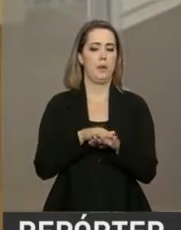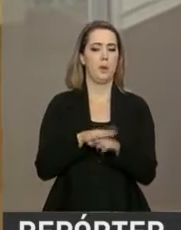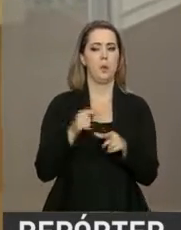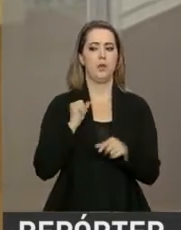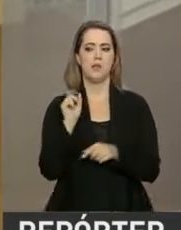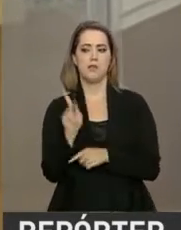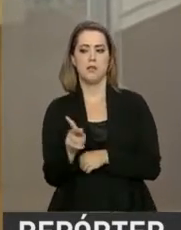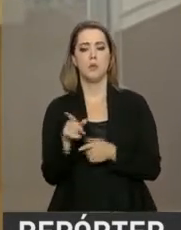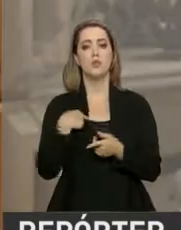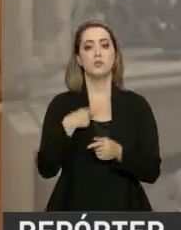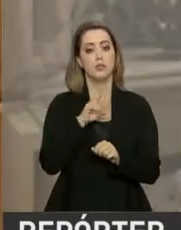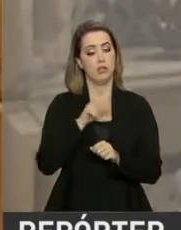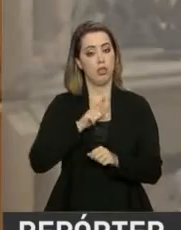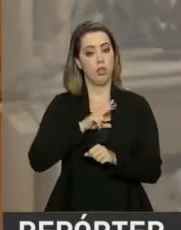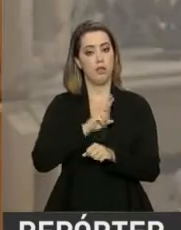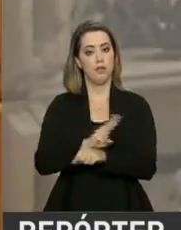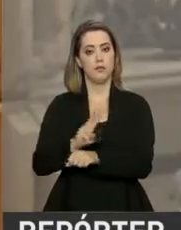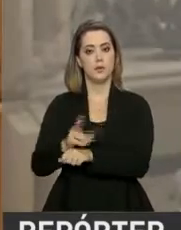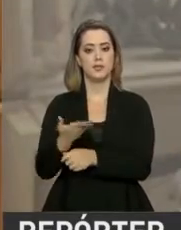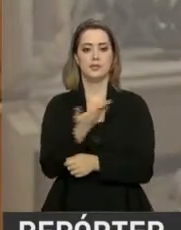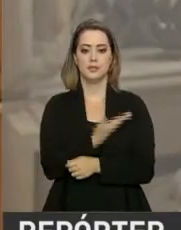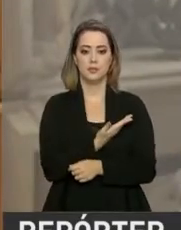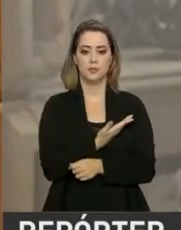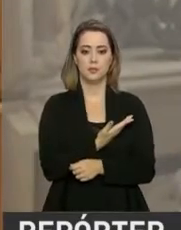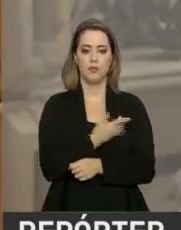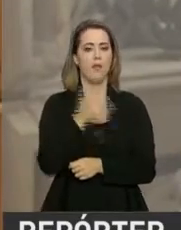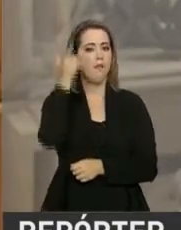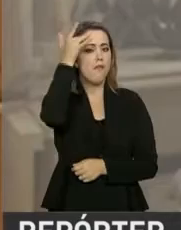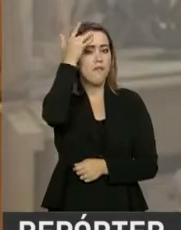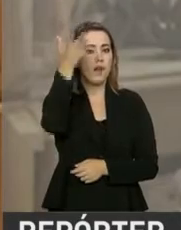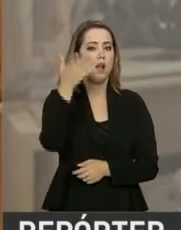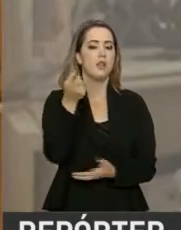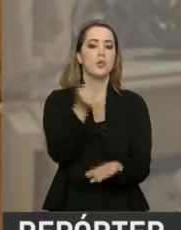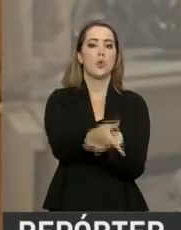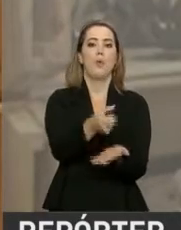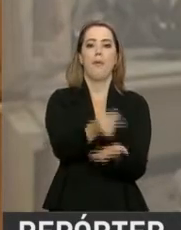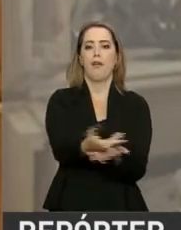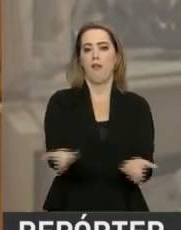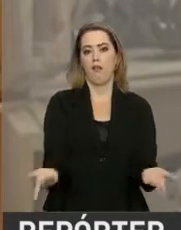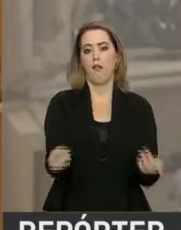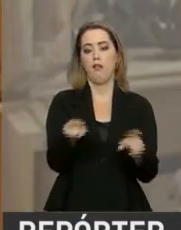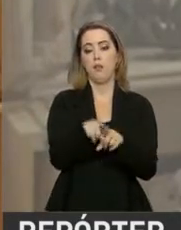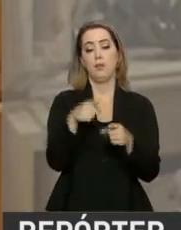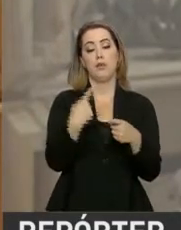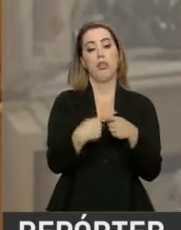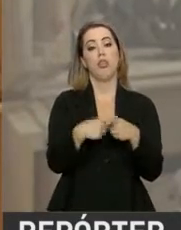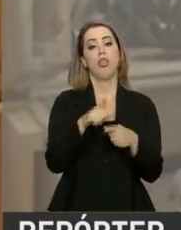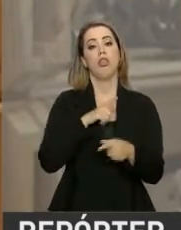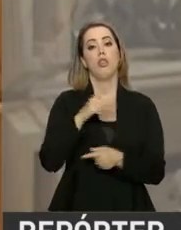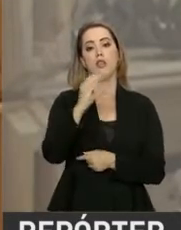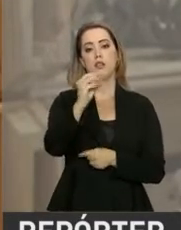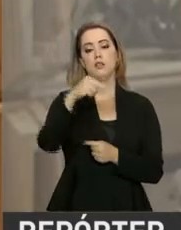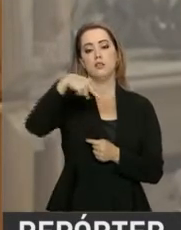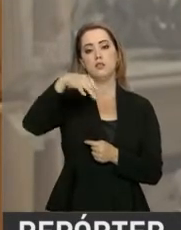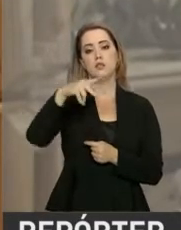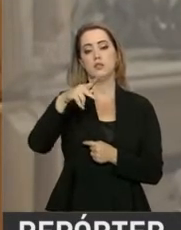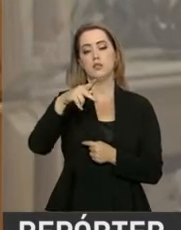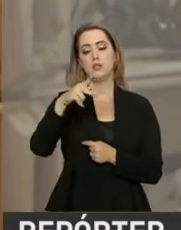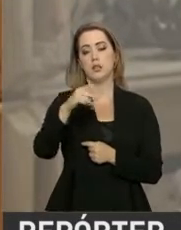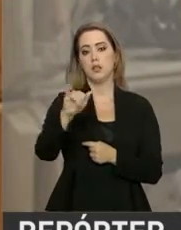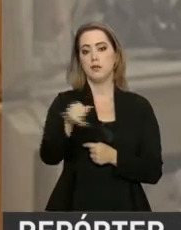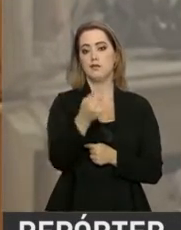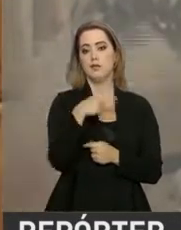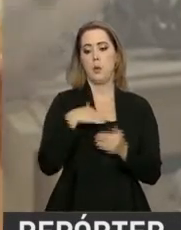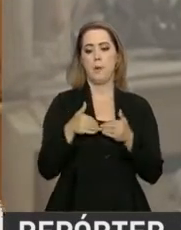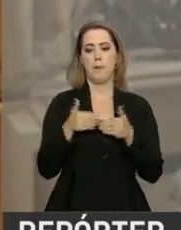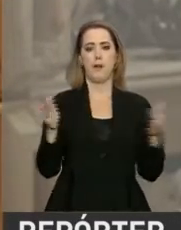aposentadoria, enfim, tu tá assegurado. Facilita muito para compras, para tudo. Você tem no CNPJ, você abre